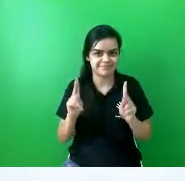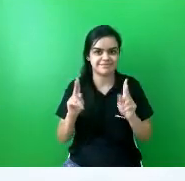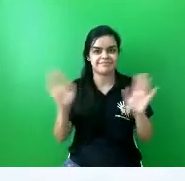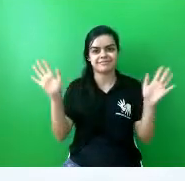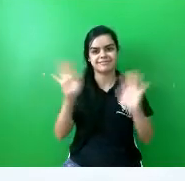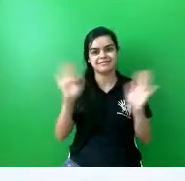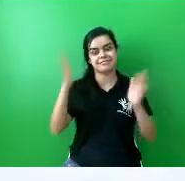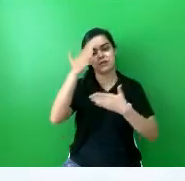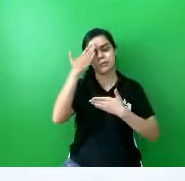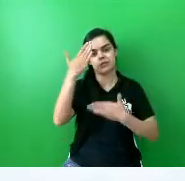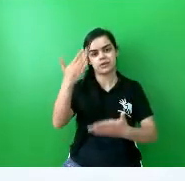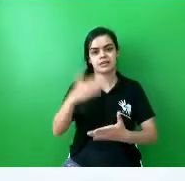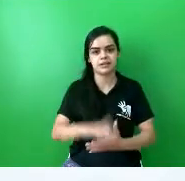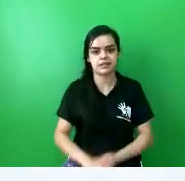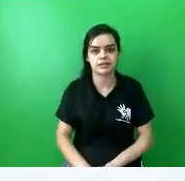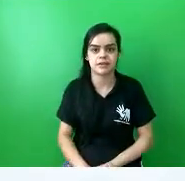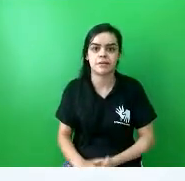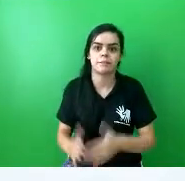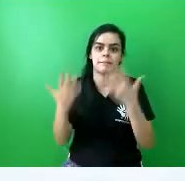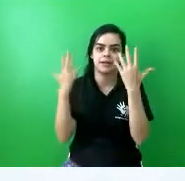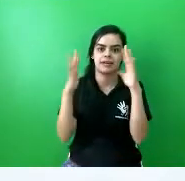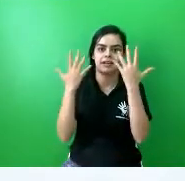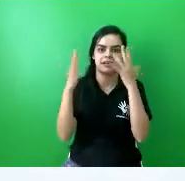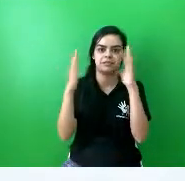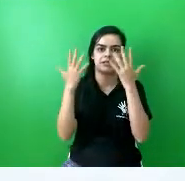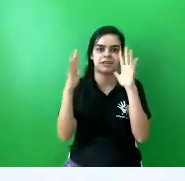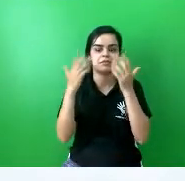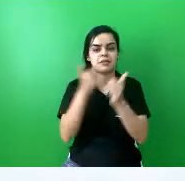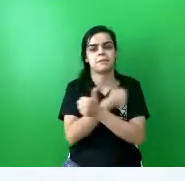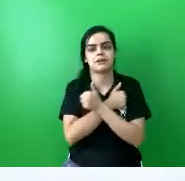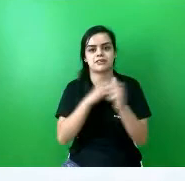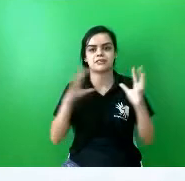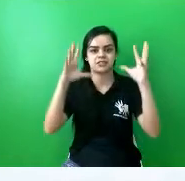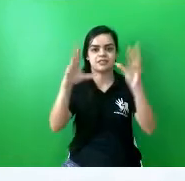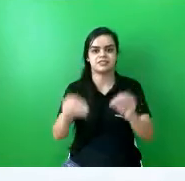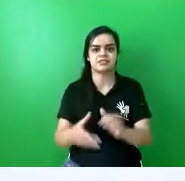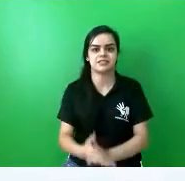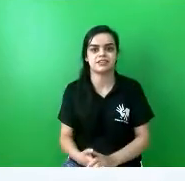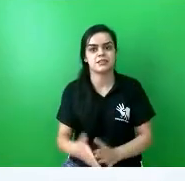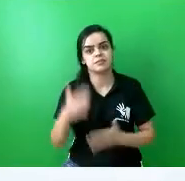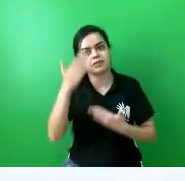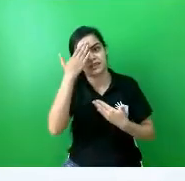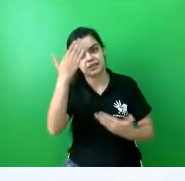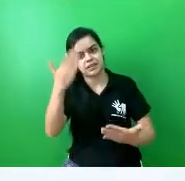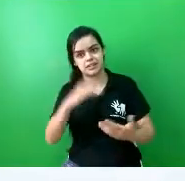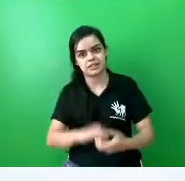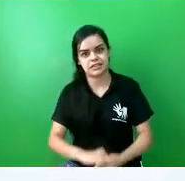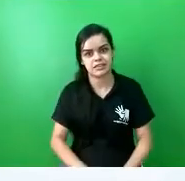Valeu, gente. Obrigada. Parabéns, Gilson. Obrigada a todos. Abraço Obrigada. a todos. Muito obrigado.